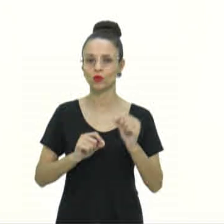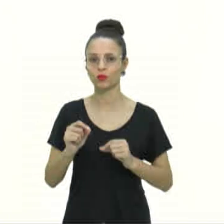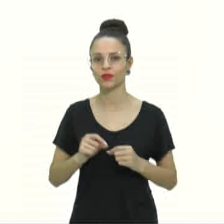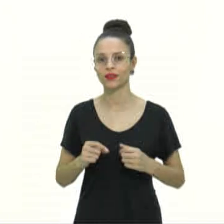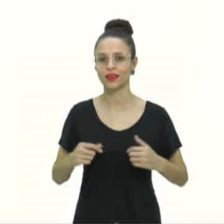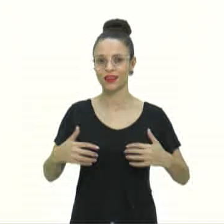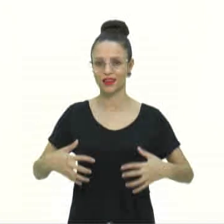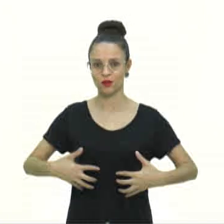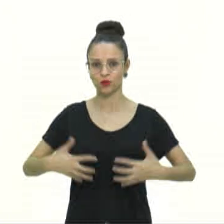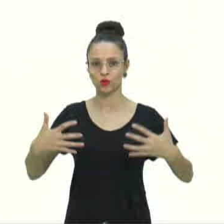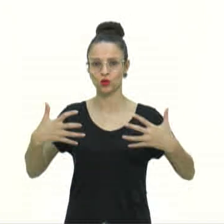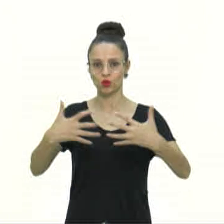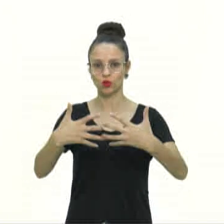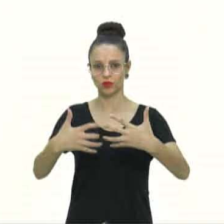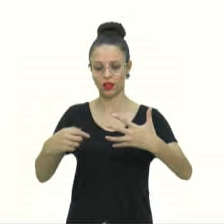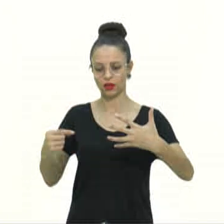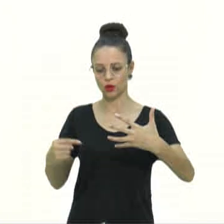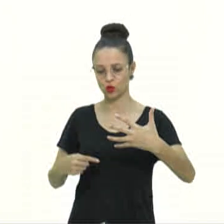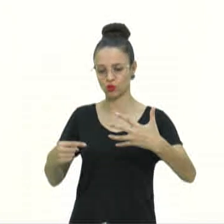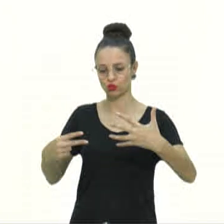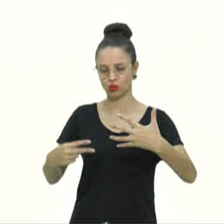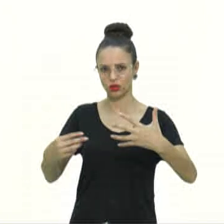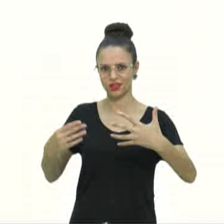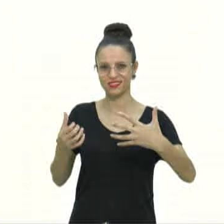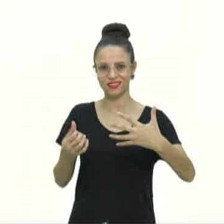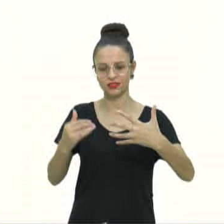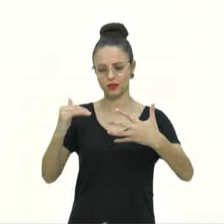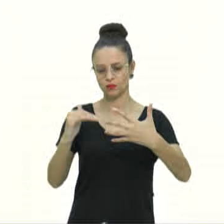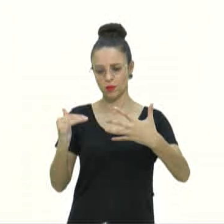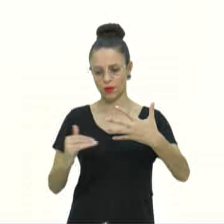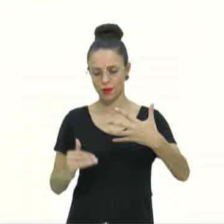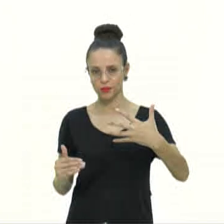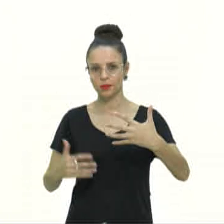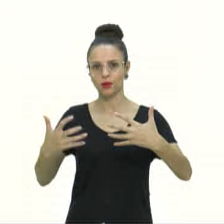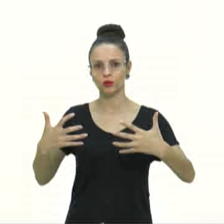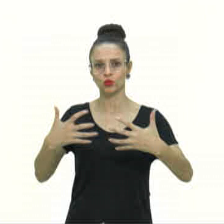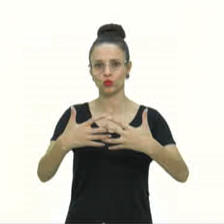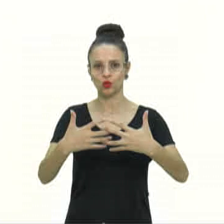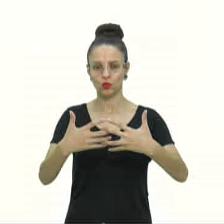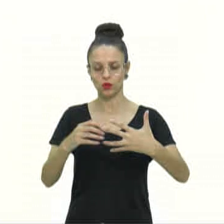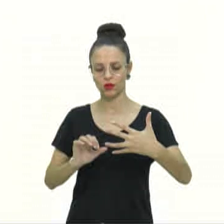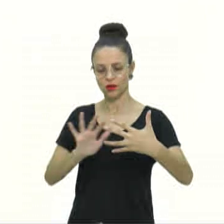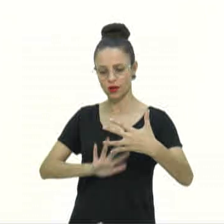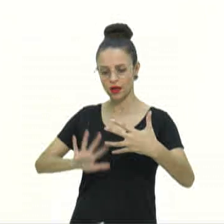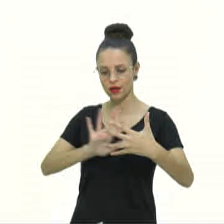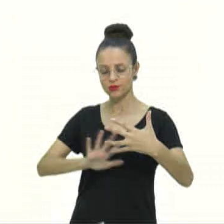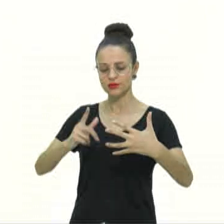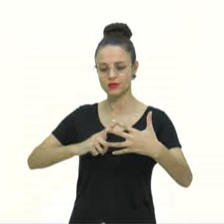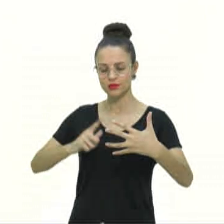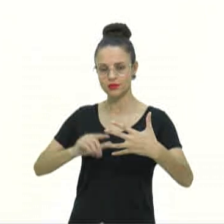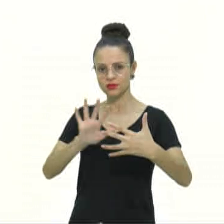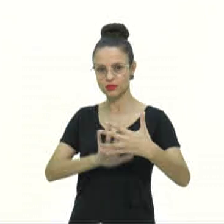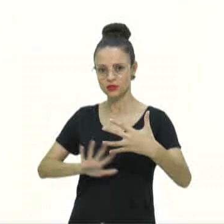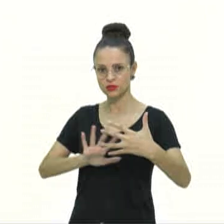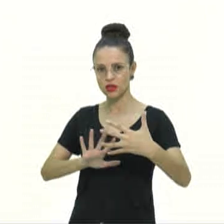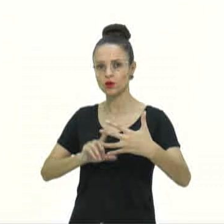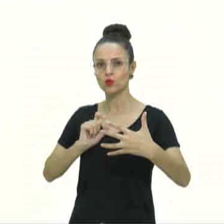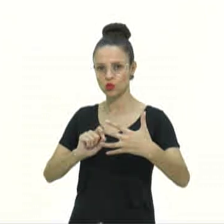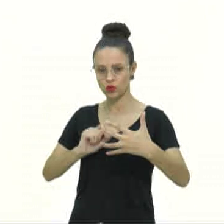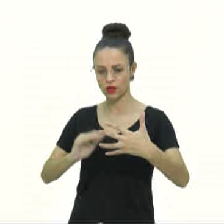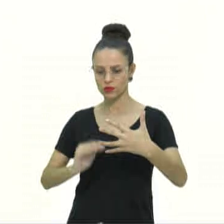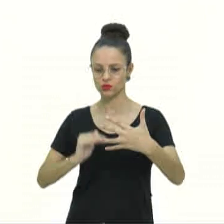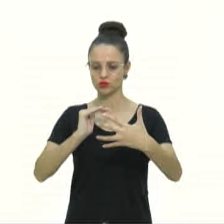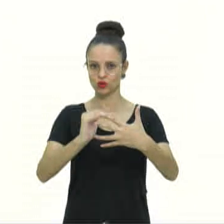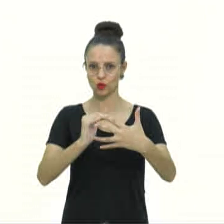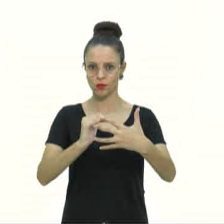últimas costelas, da face interna do processo xifoide dos corpos vertebrais das vértebras lombares